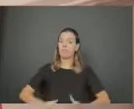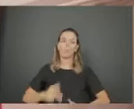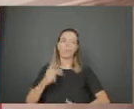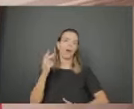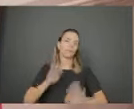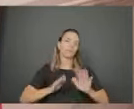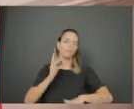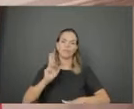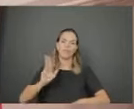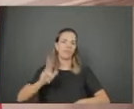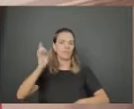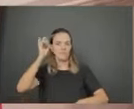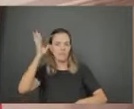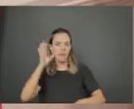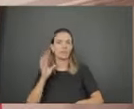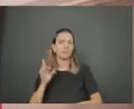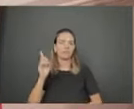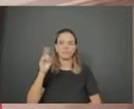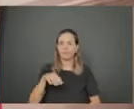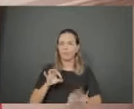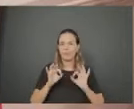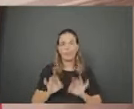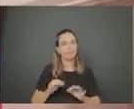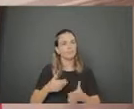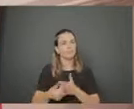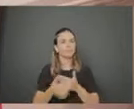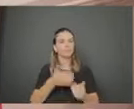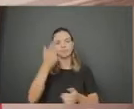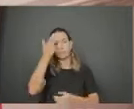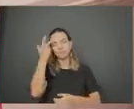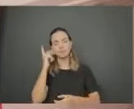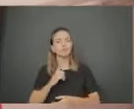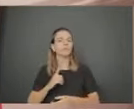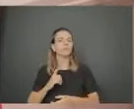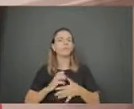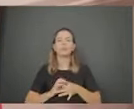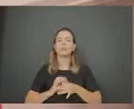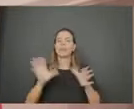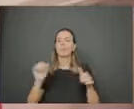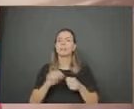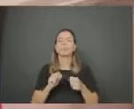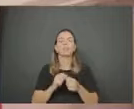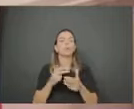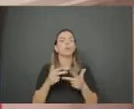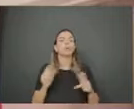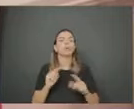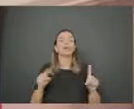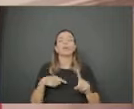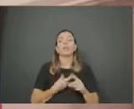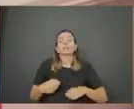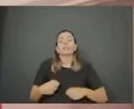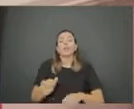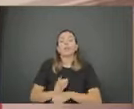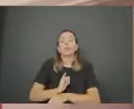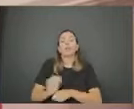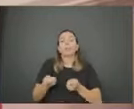é legítimo qualquer pessoa que tem liberdade para fazer qualquer coisa, mas a gente tem que ter parâmetros e saber que os direitos nossos vão até onde...